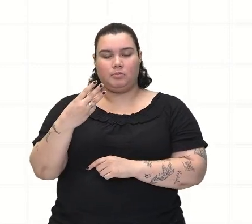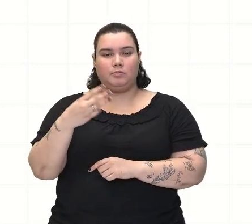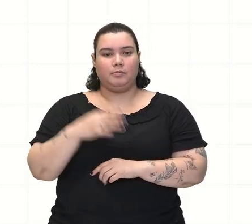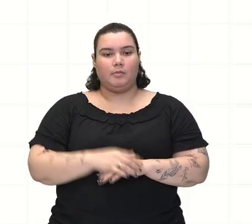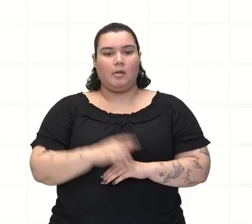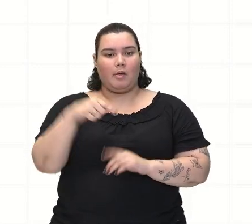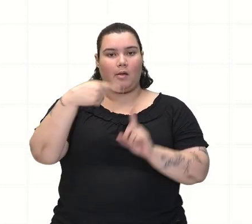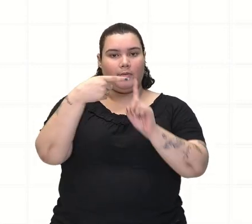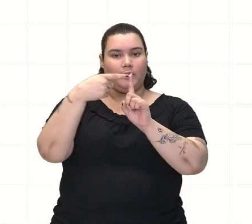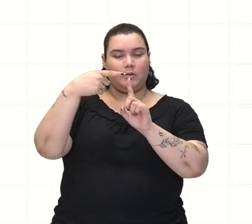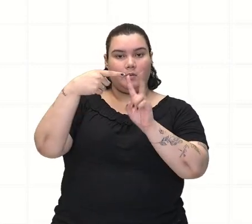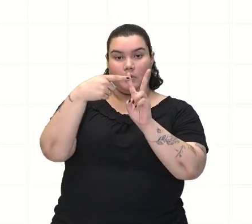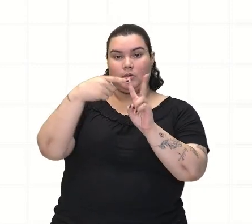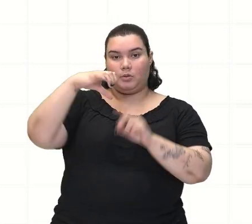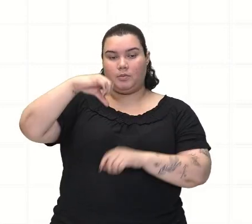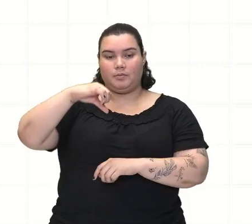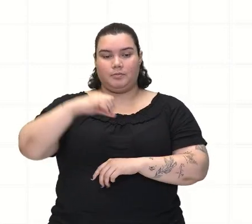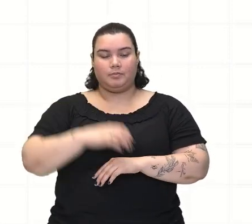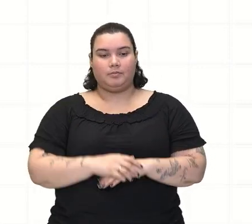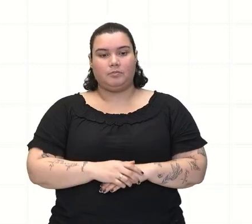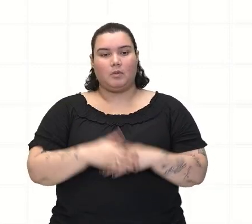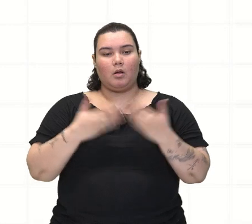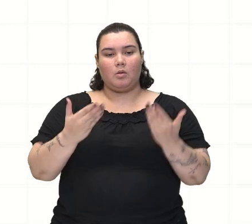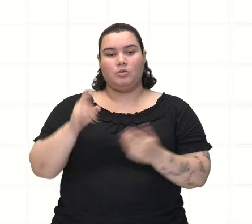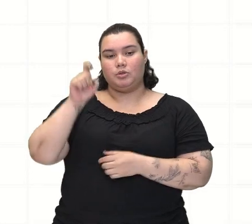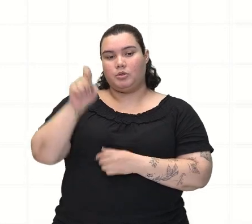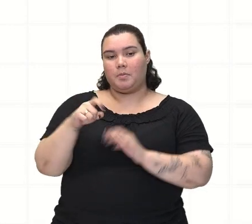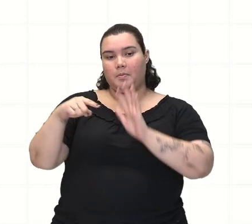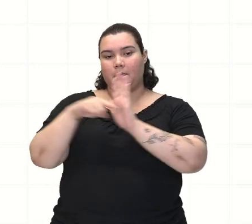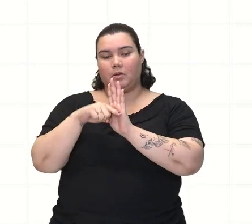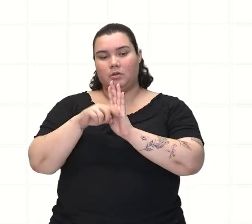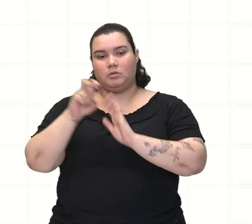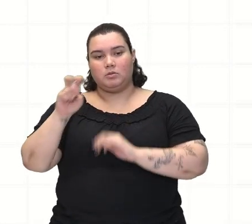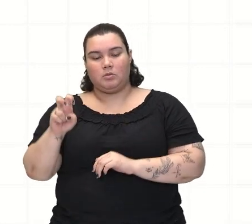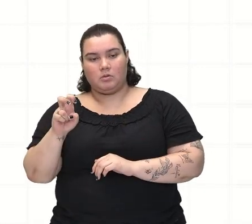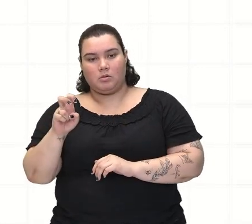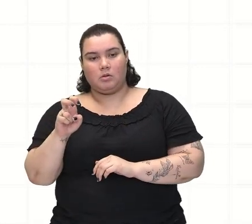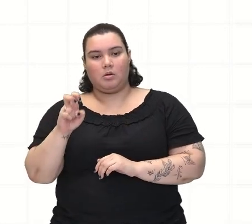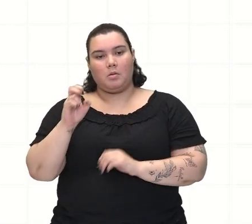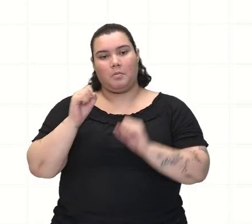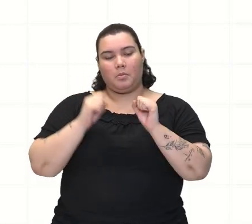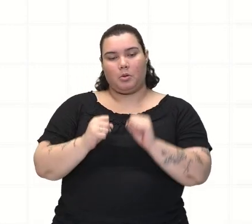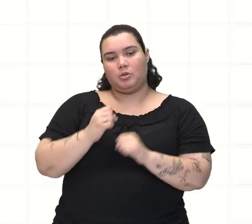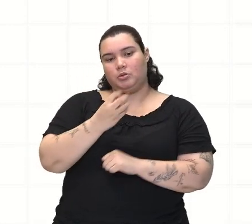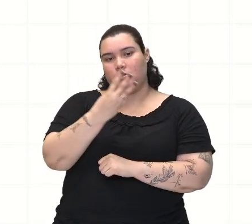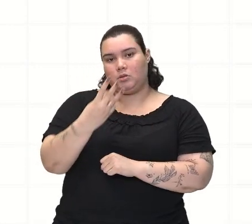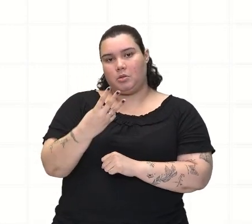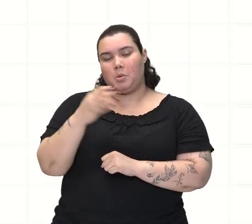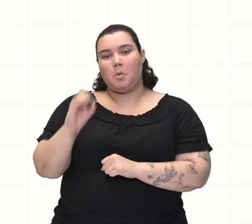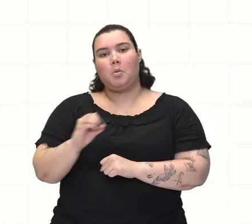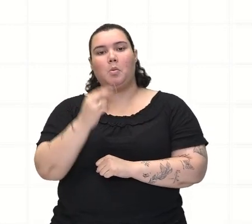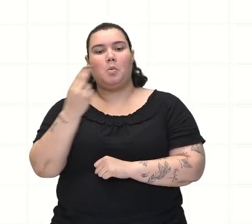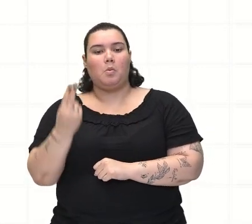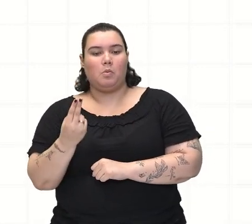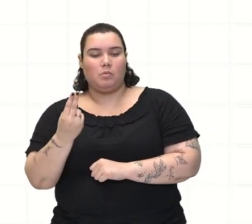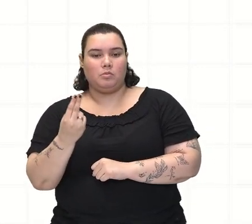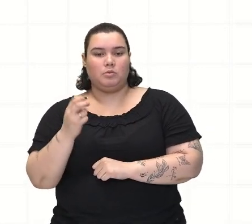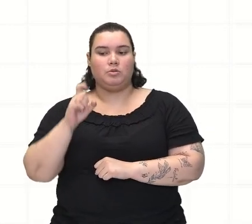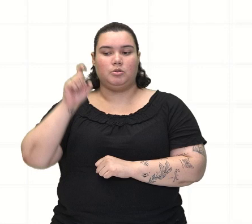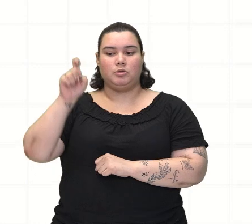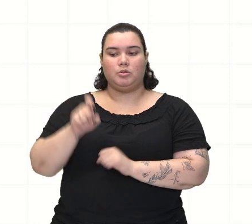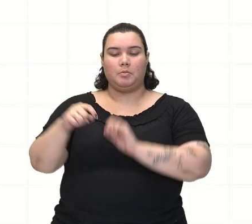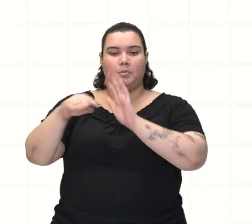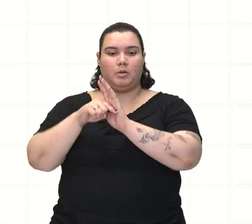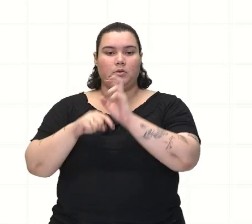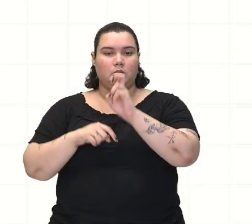ó, o que é que eu tenho? Eu tenho que x menos 5 tem que ser igual a 3, ou, né, x